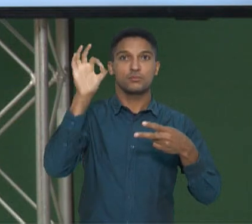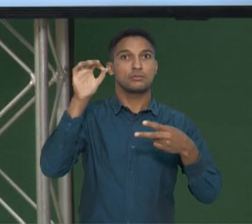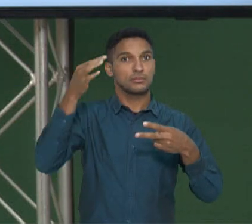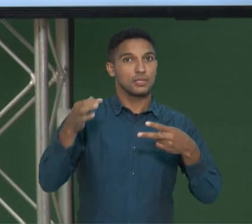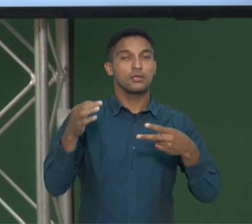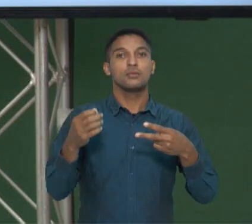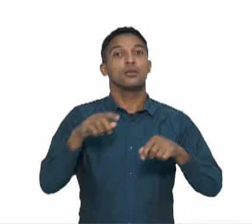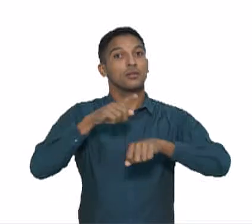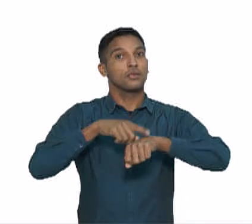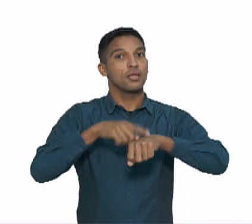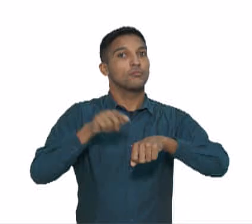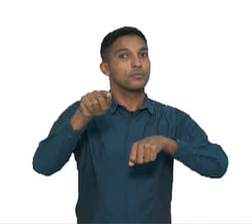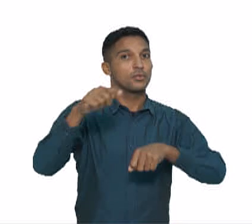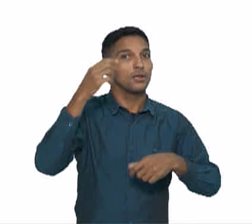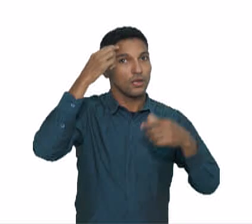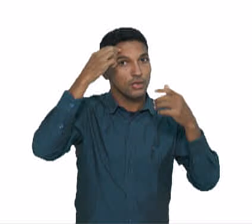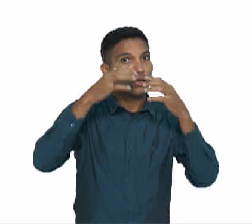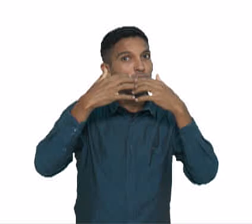você pensar.